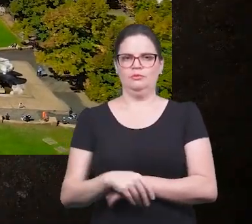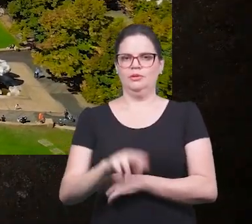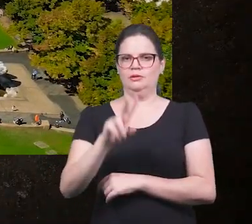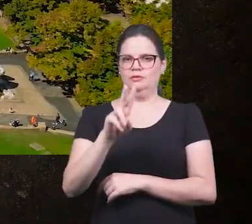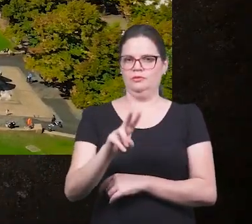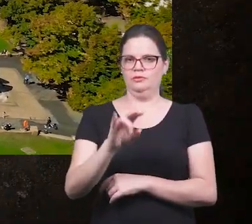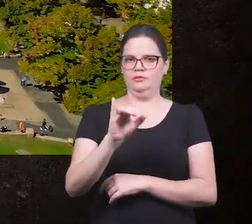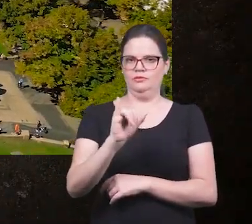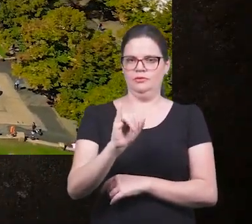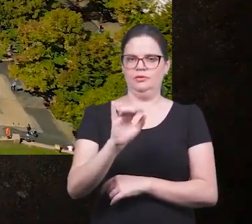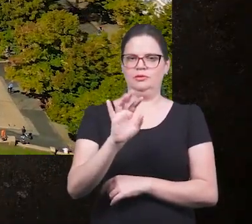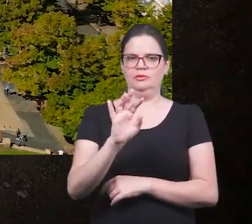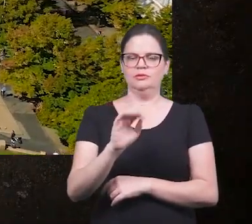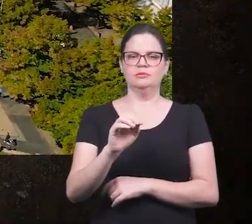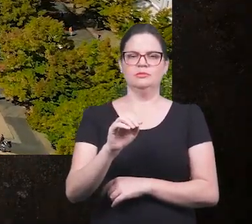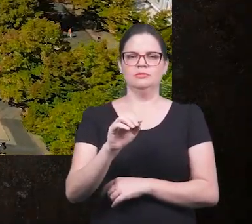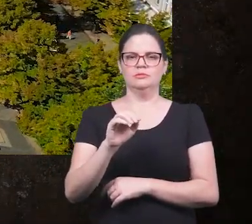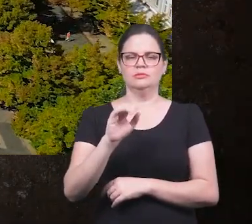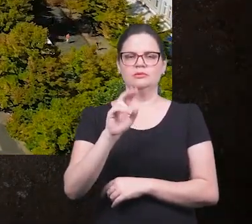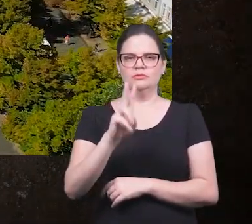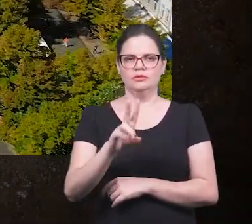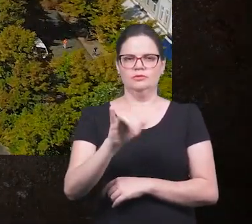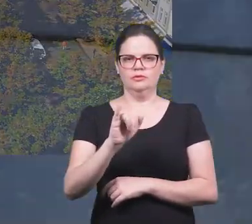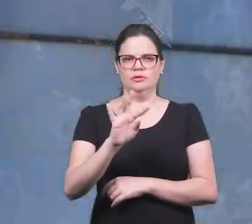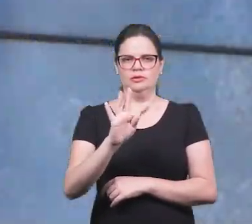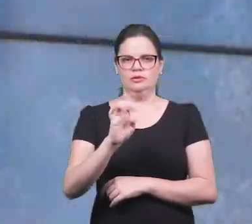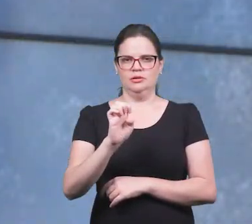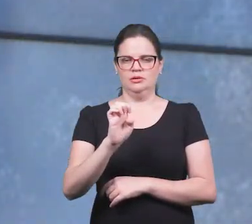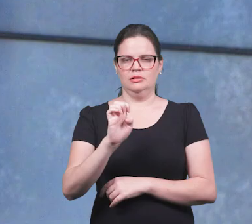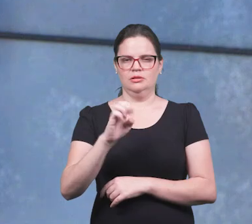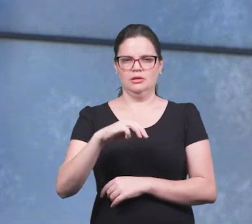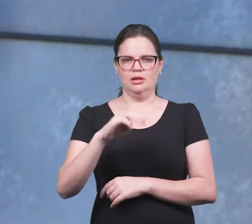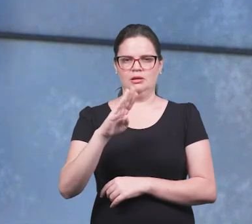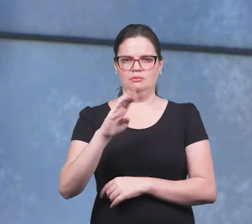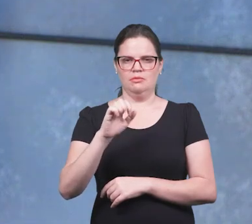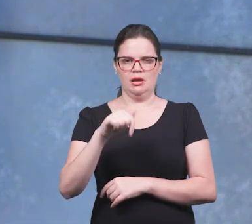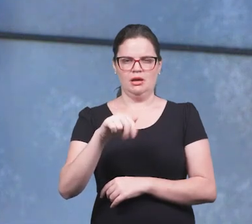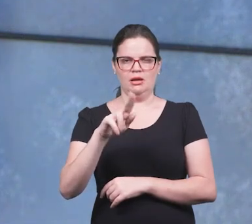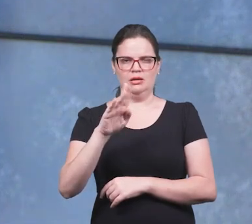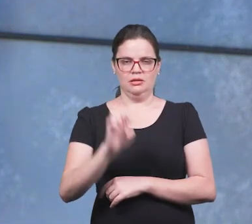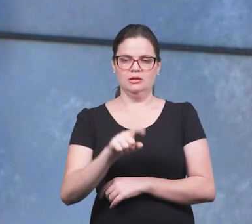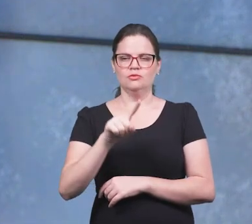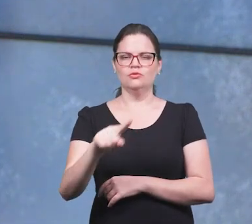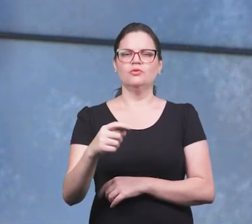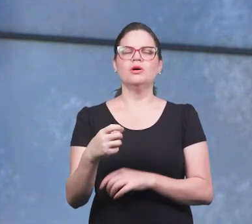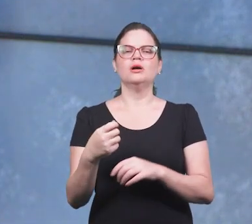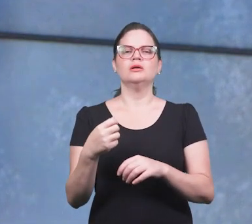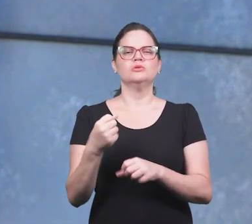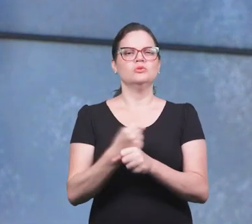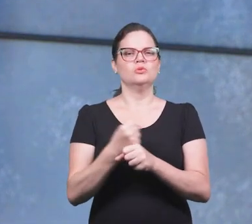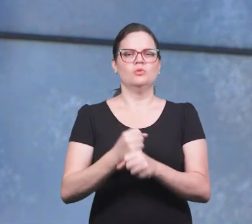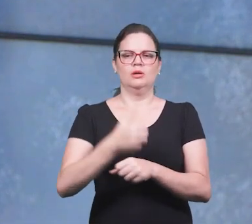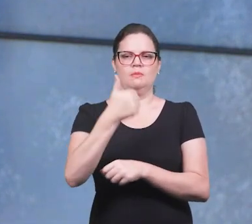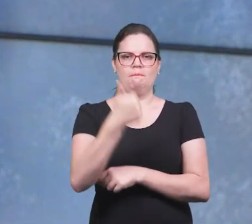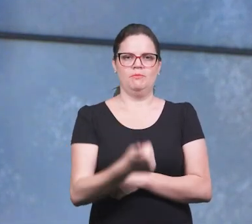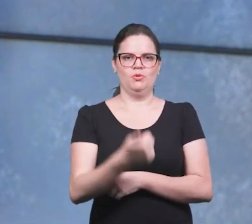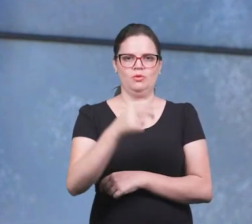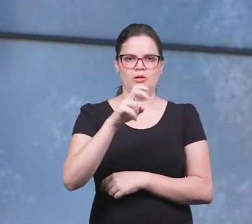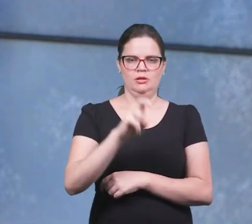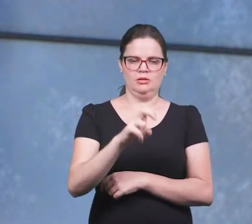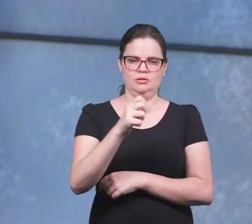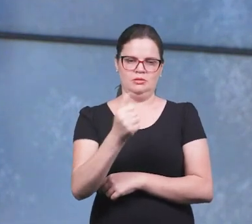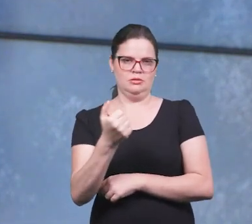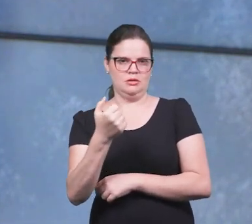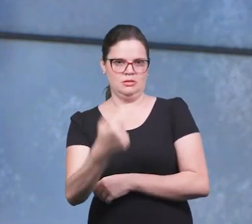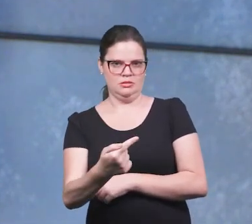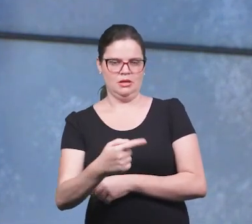Esse evento aconteceu no século XVI, no ano de 1517. E ele